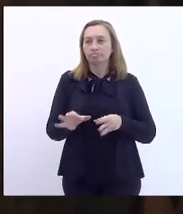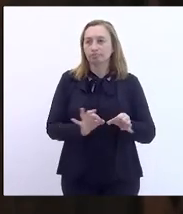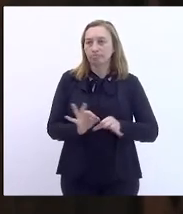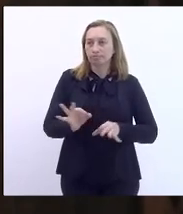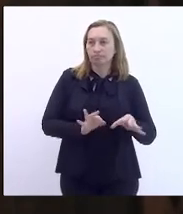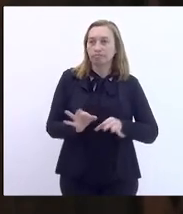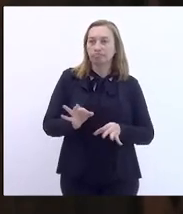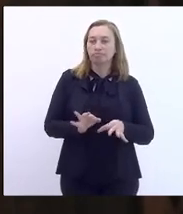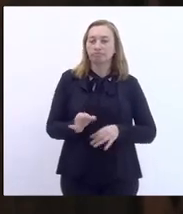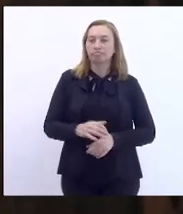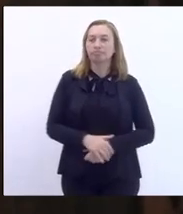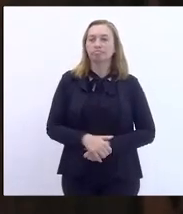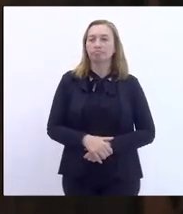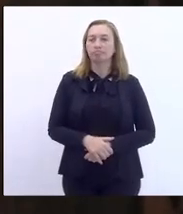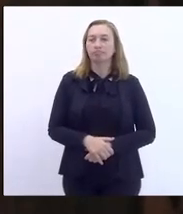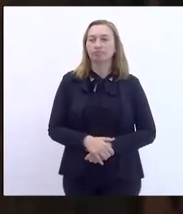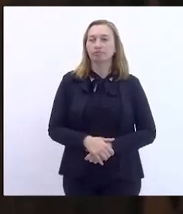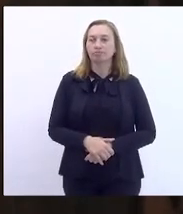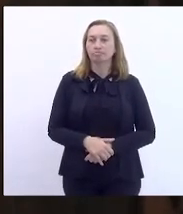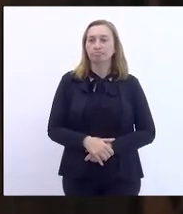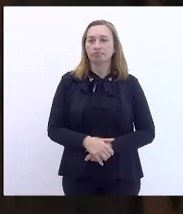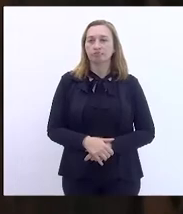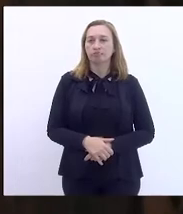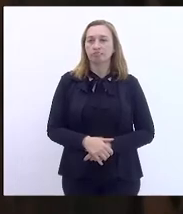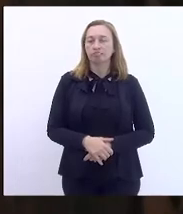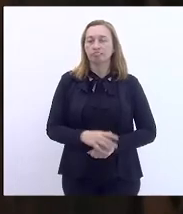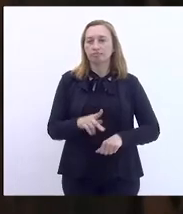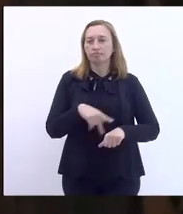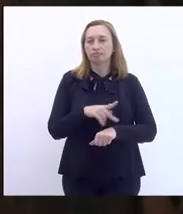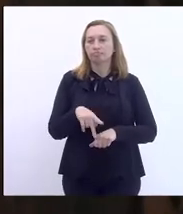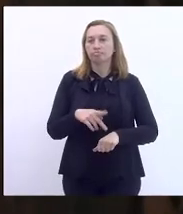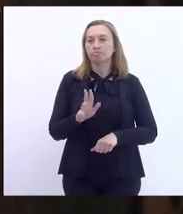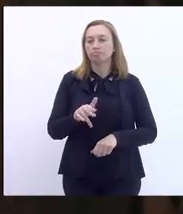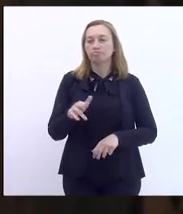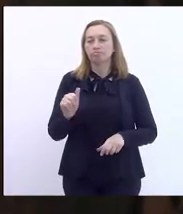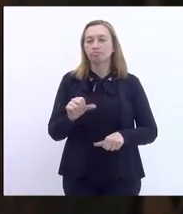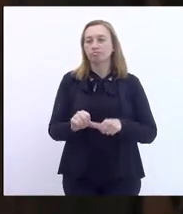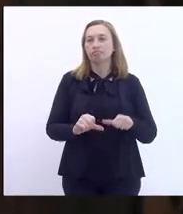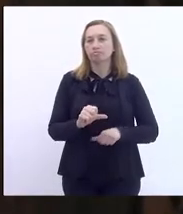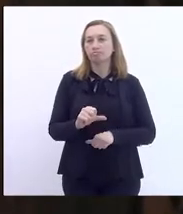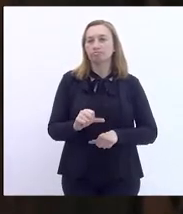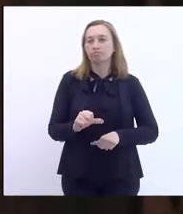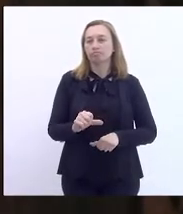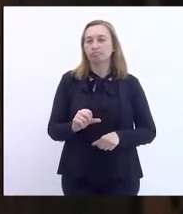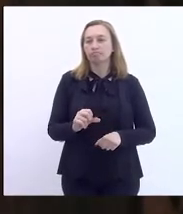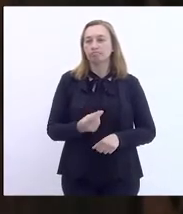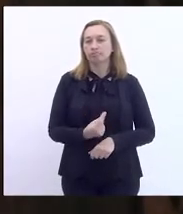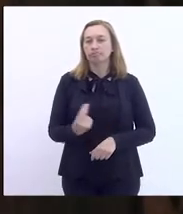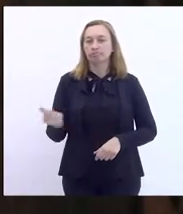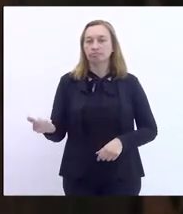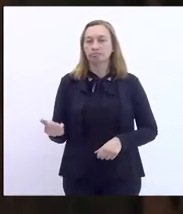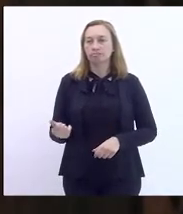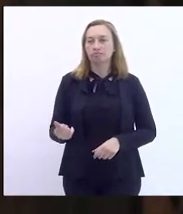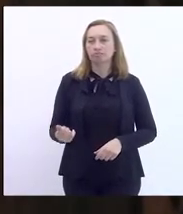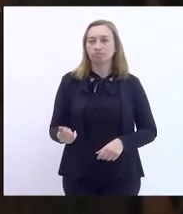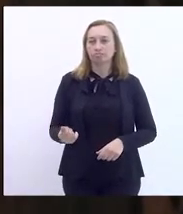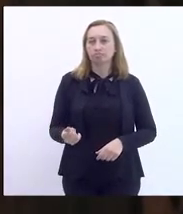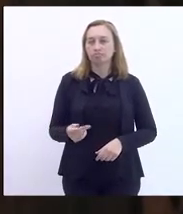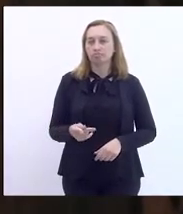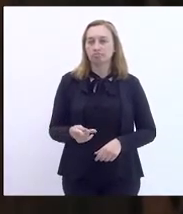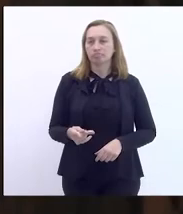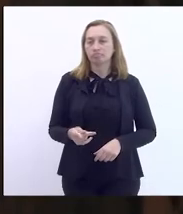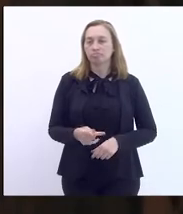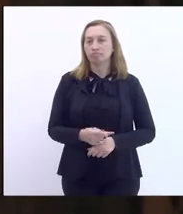organizações de massas em isso esse país não muda sem isso a gente não sai dessa ninguém